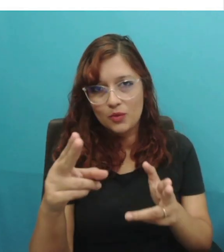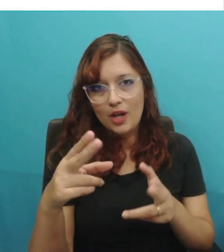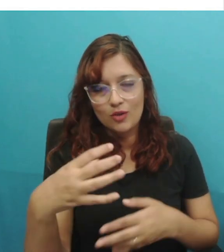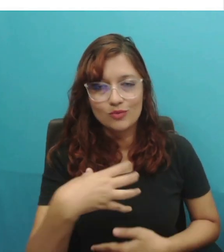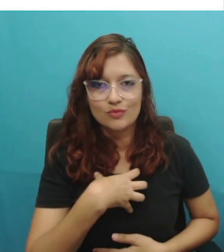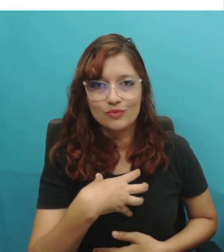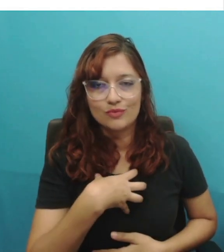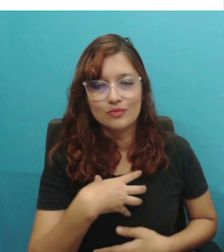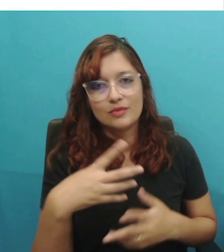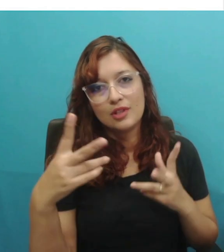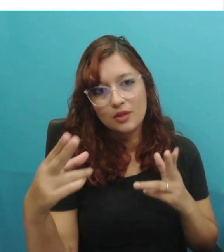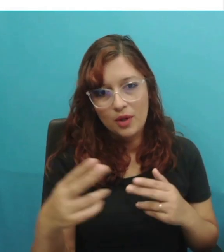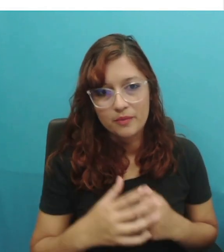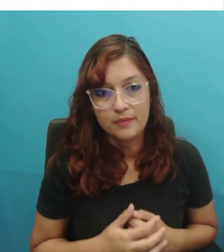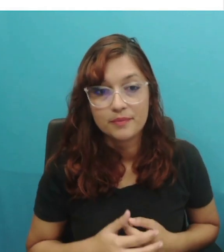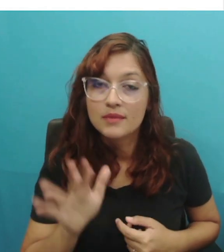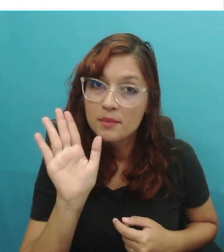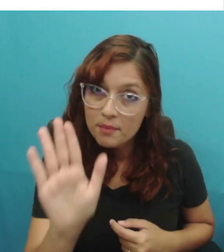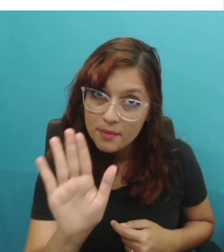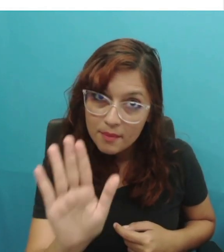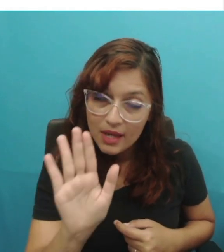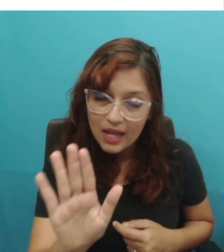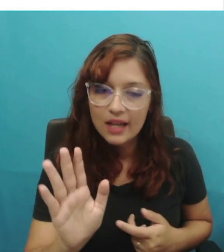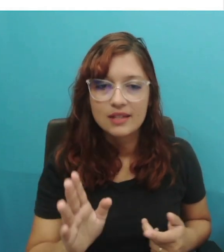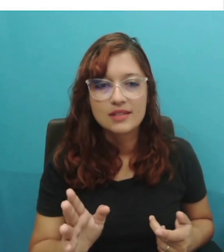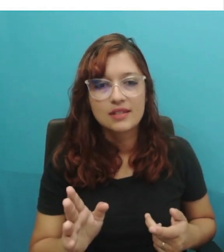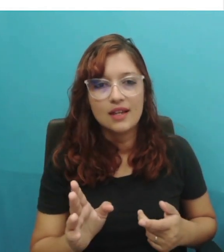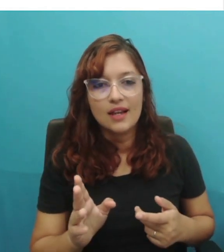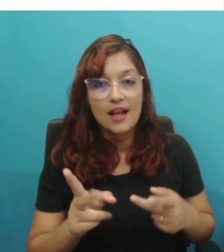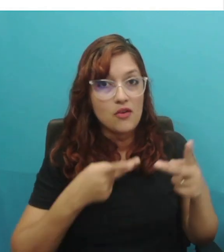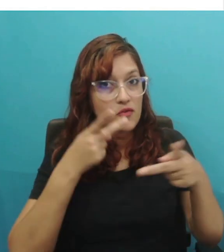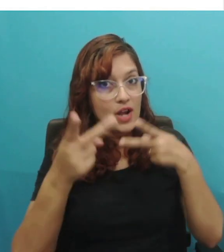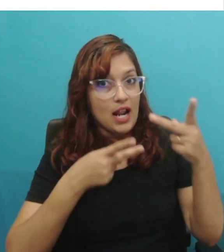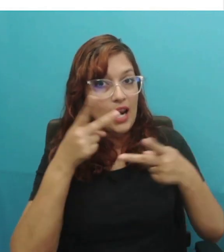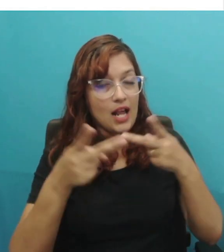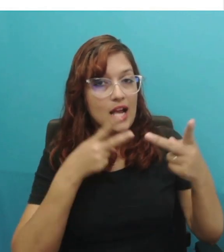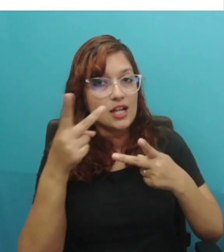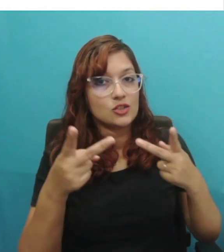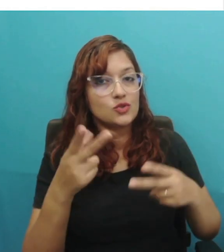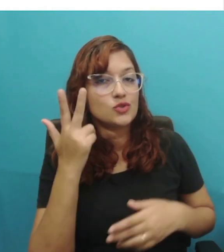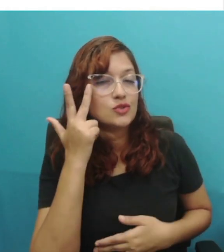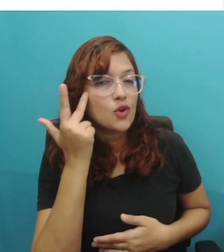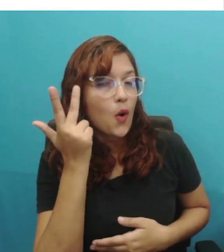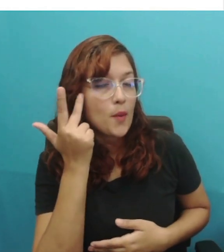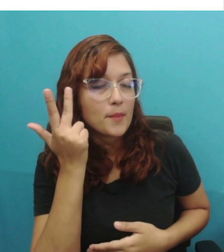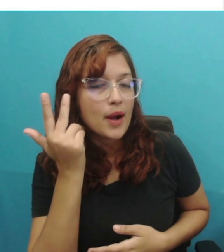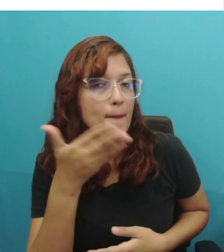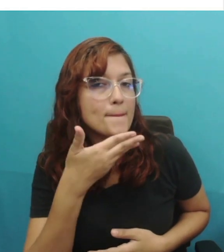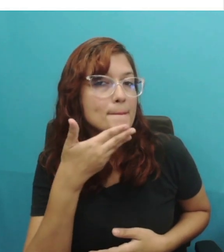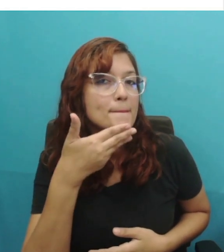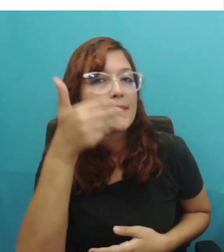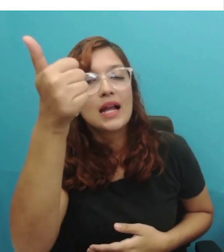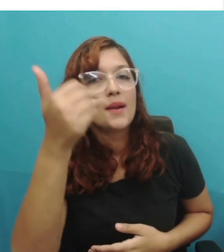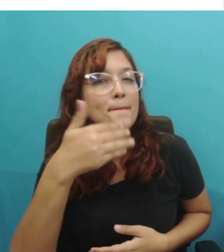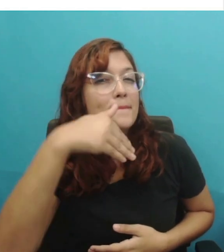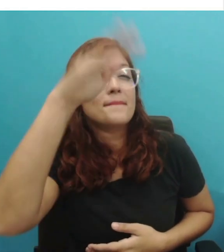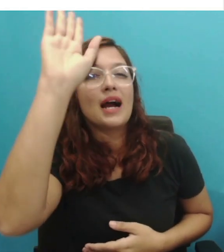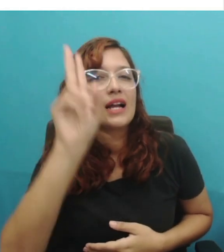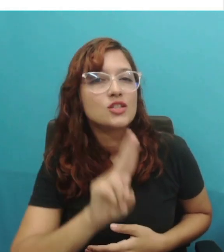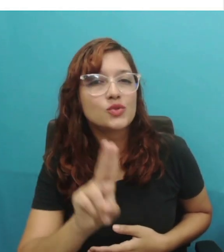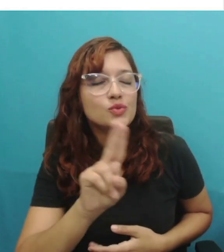E aí vai ter o mesmo significado, o mesmo sentido. Mas é como eu disse, na